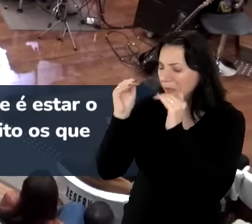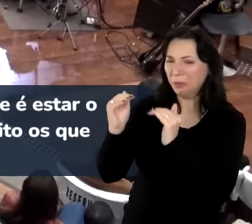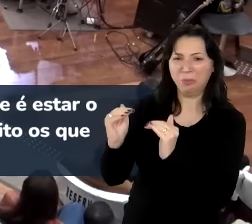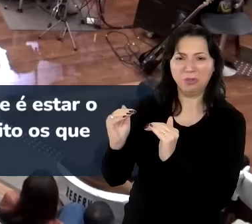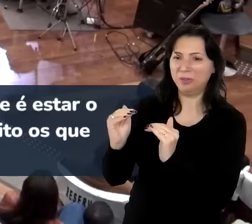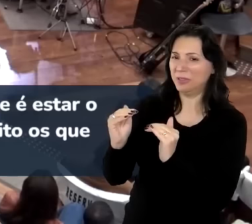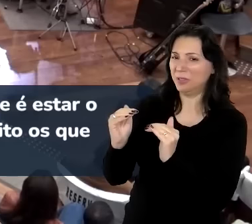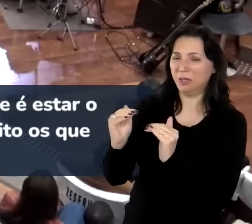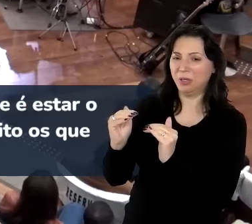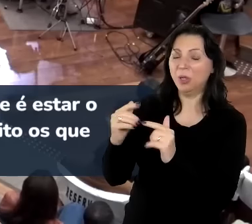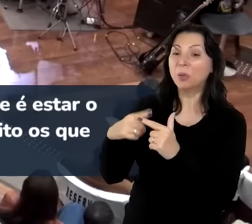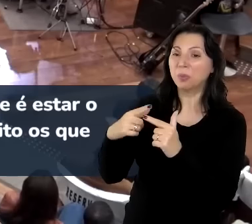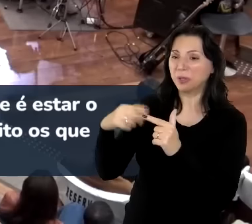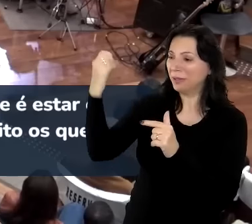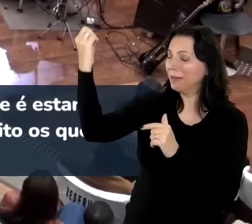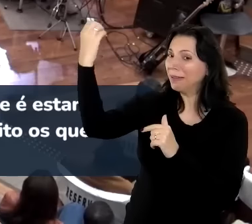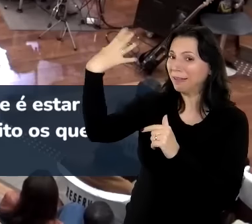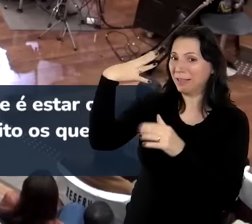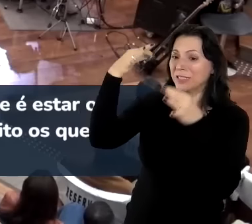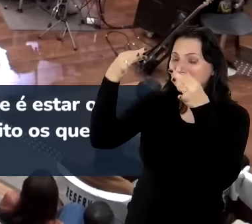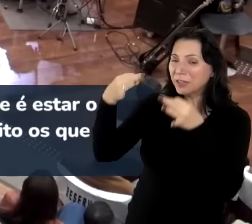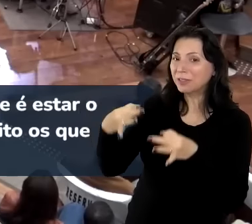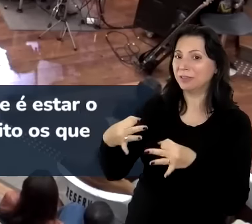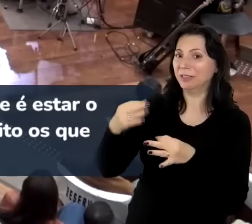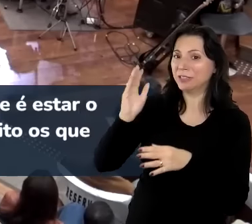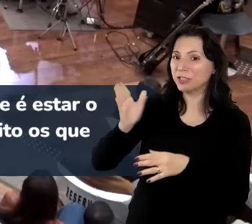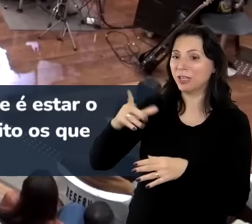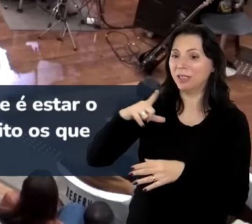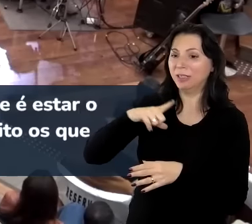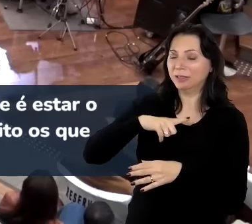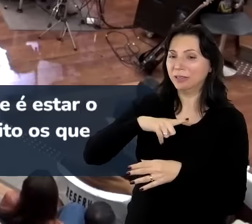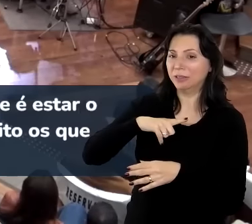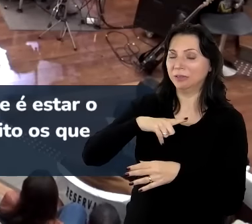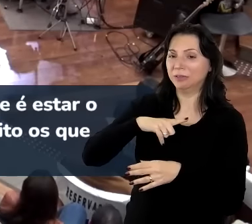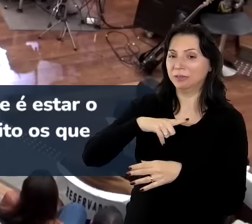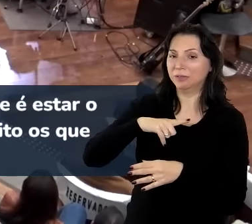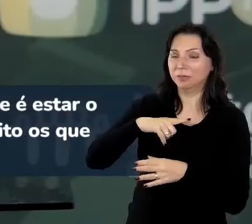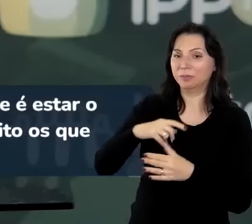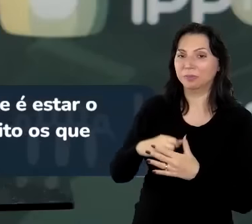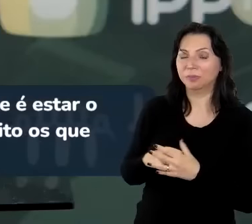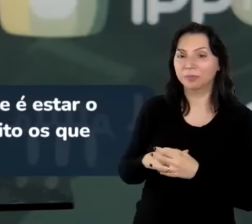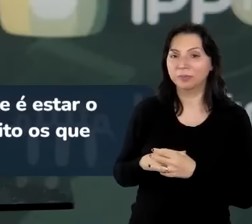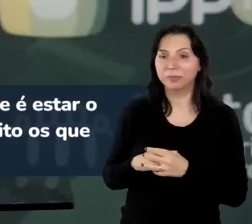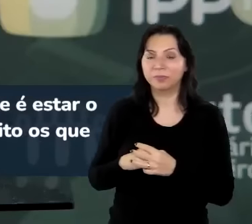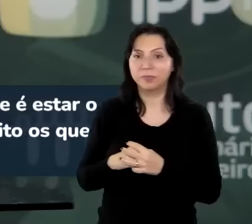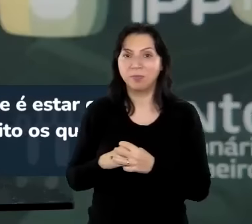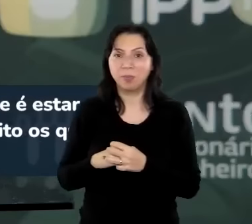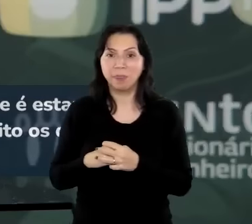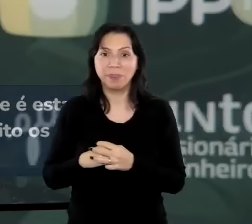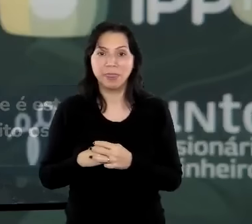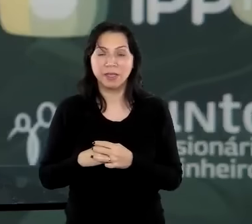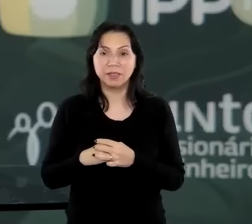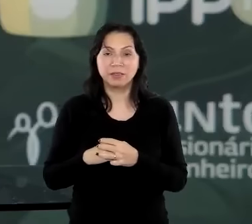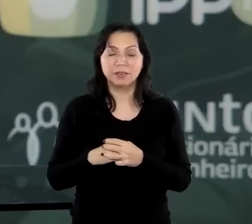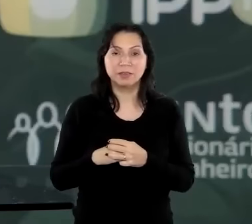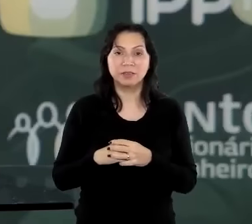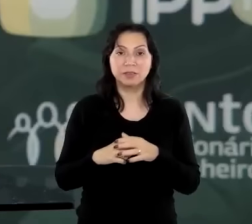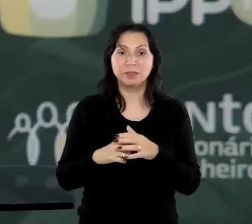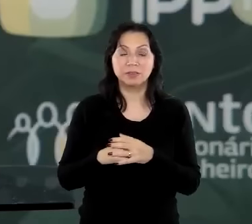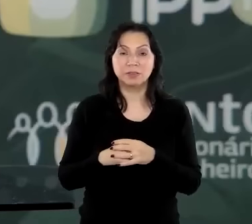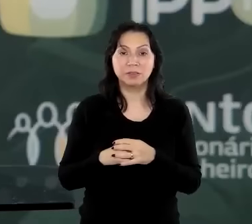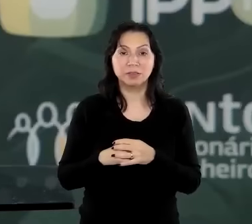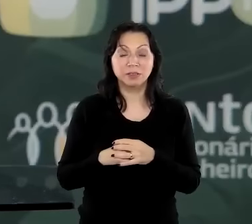graça e não com alimentos, pois nunca tiveram proveito os que com isso se preocuparam. O que está acontecendo aqui? Primeiramente